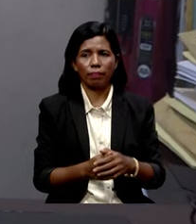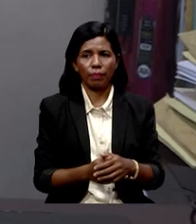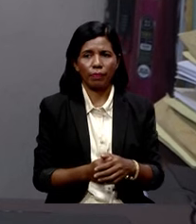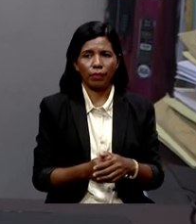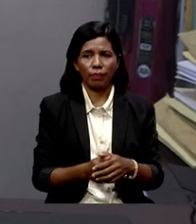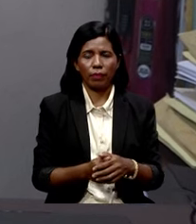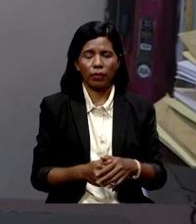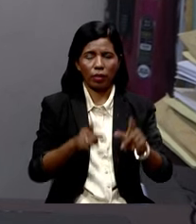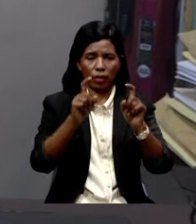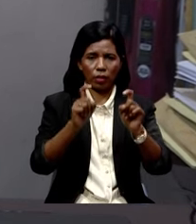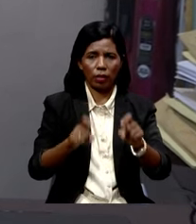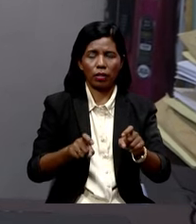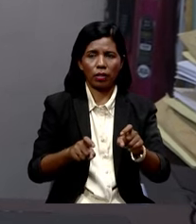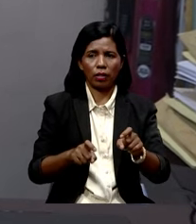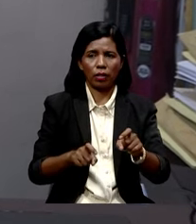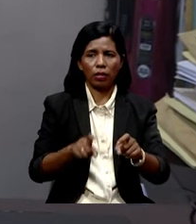tem que